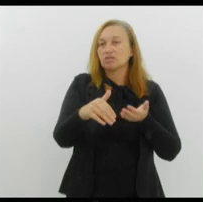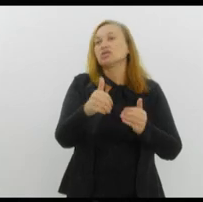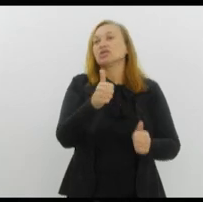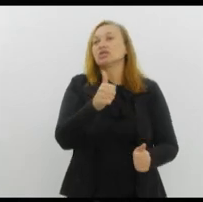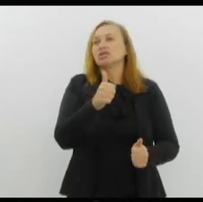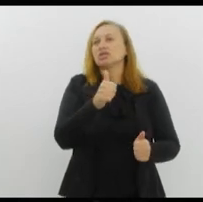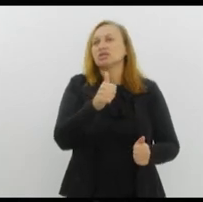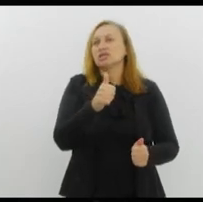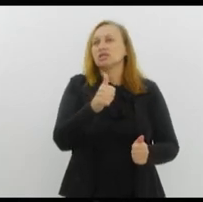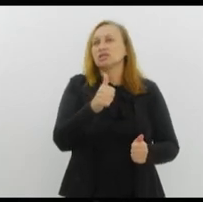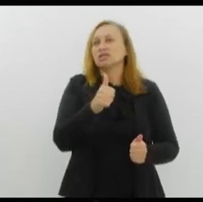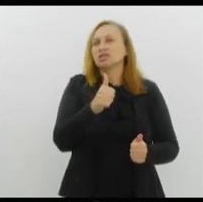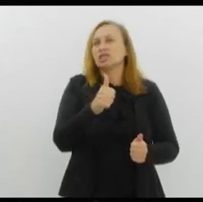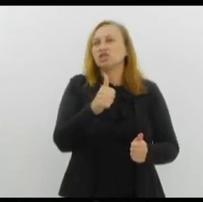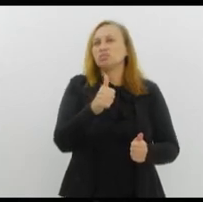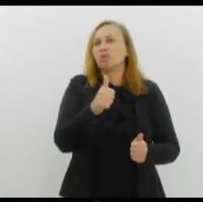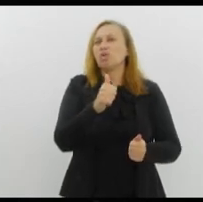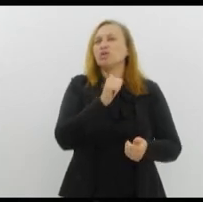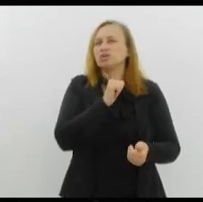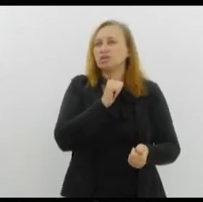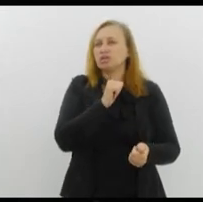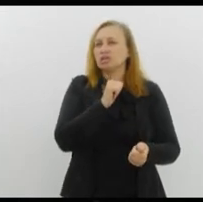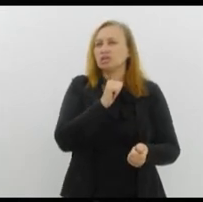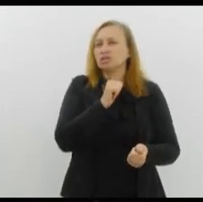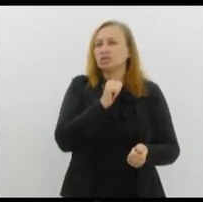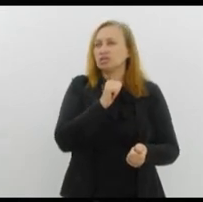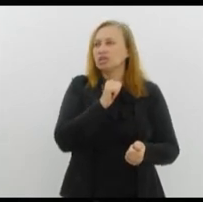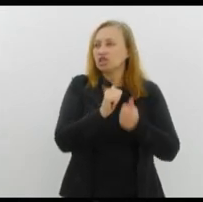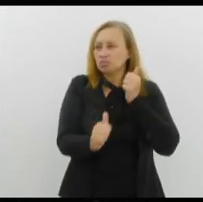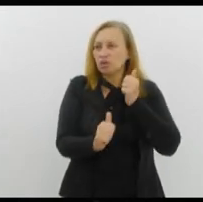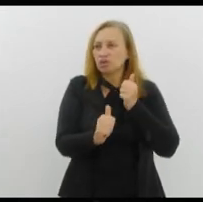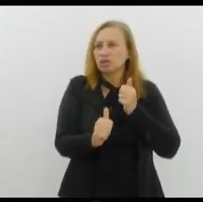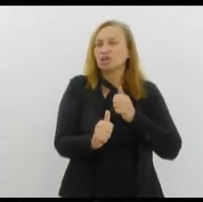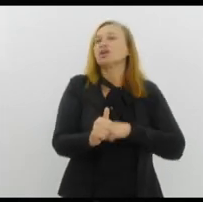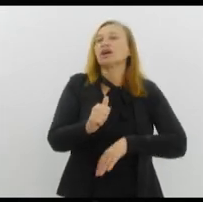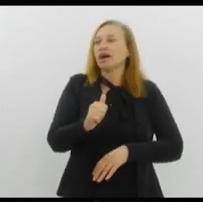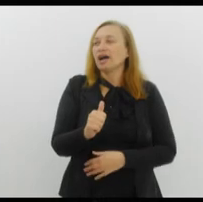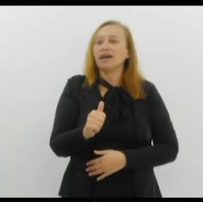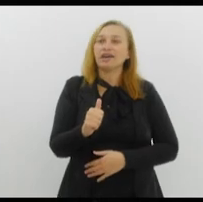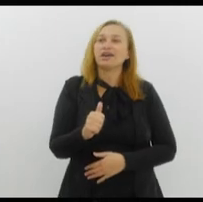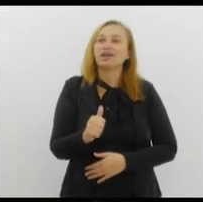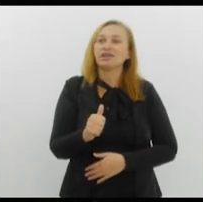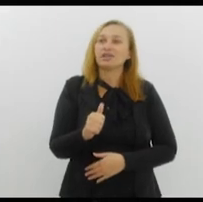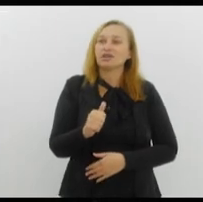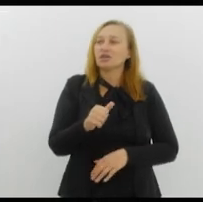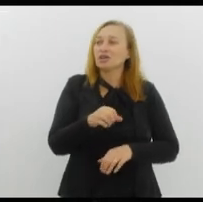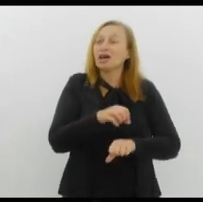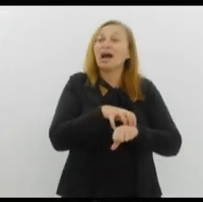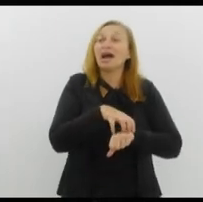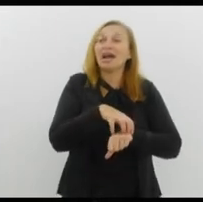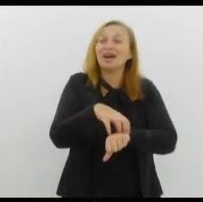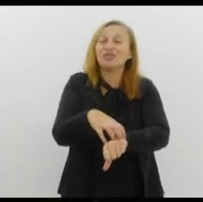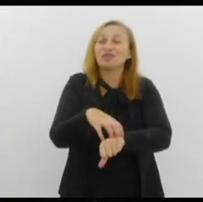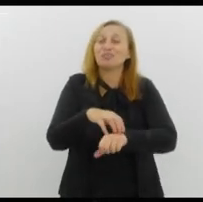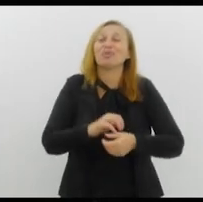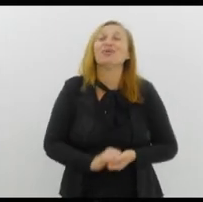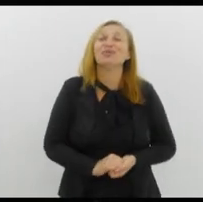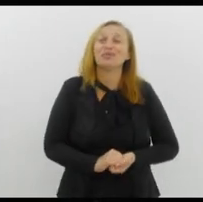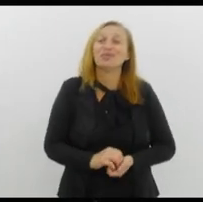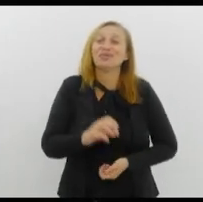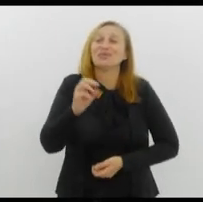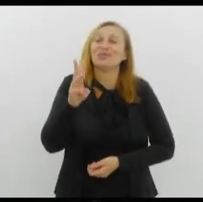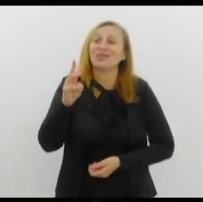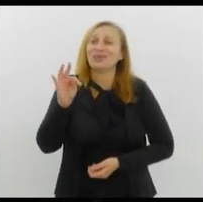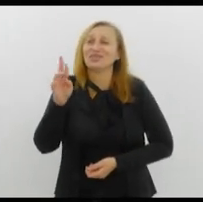que o Estado pretende assumir a condução da empresa imediatamente. No meio desse impasse está